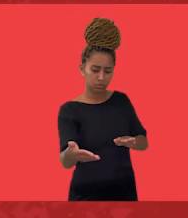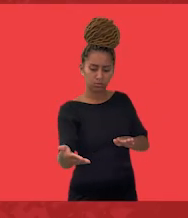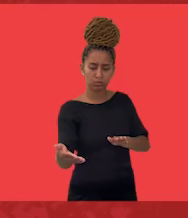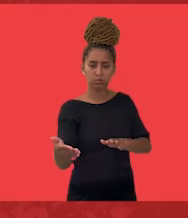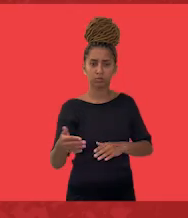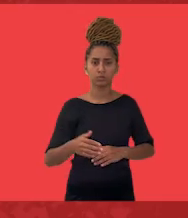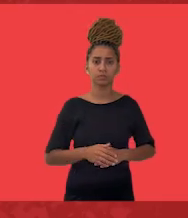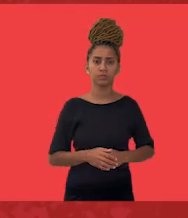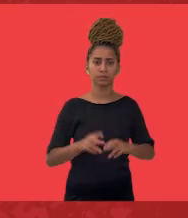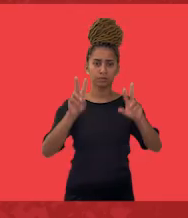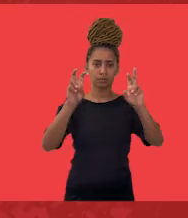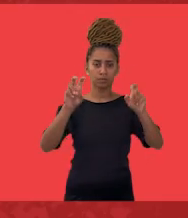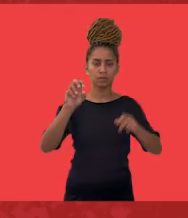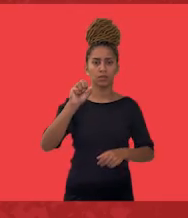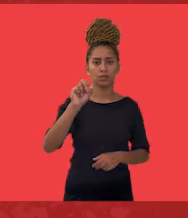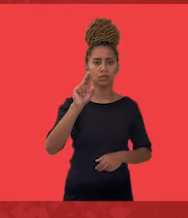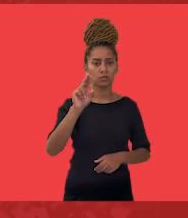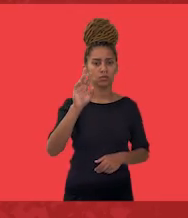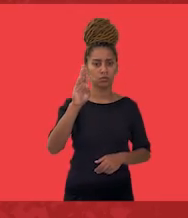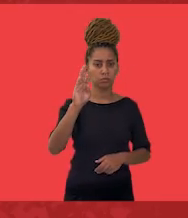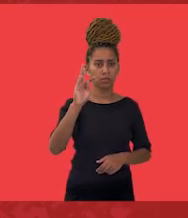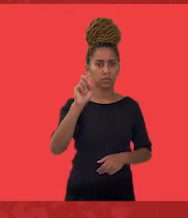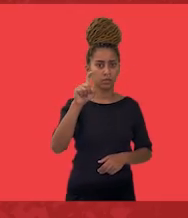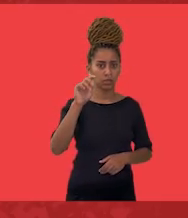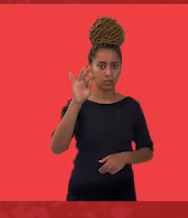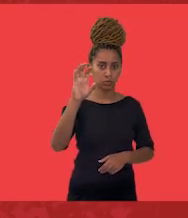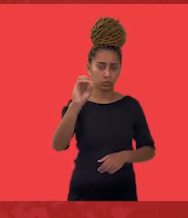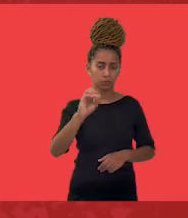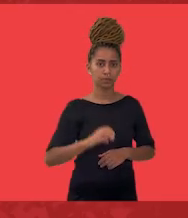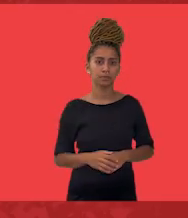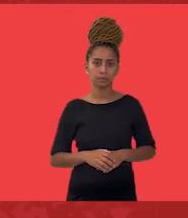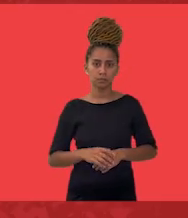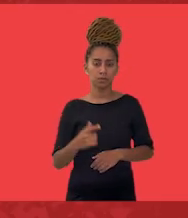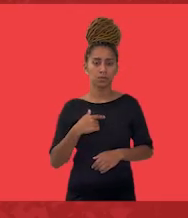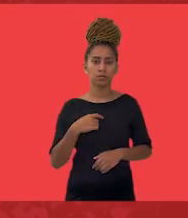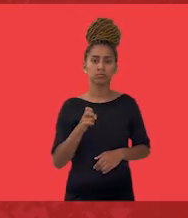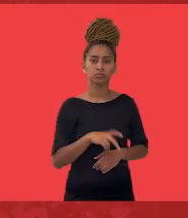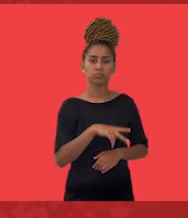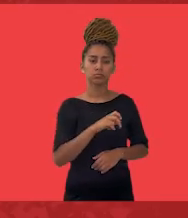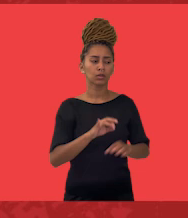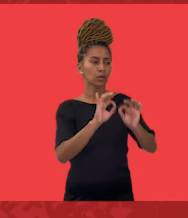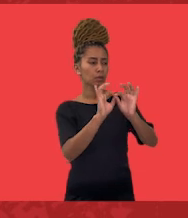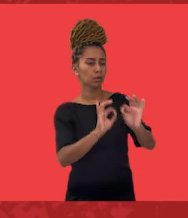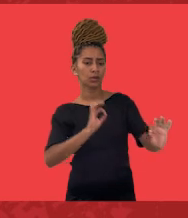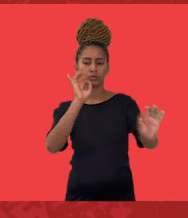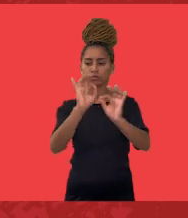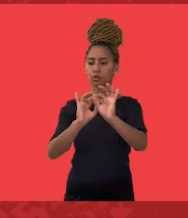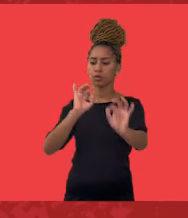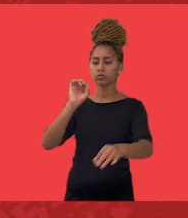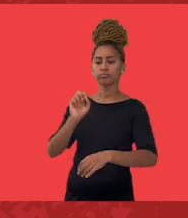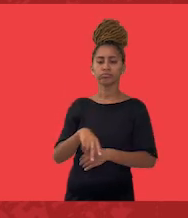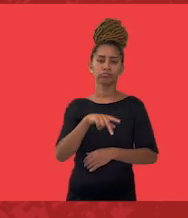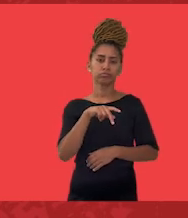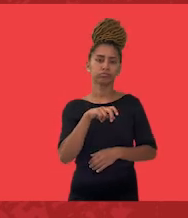alegoria sarcástica das dores. Passos de forró. Exemplos de seitas